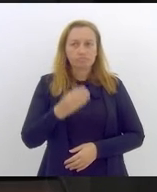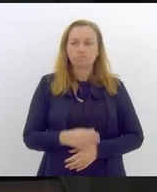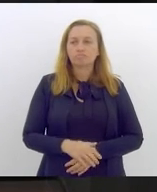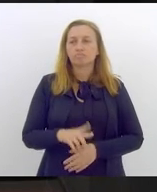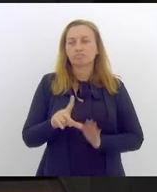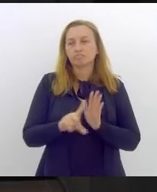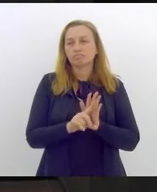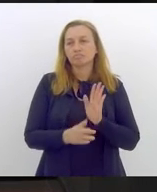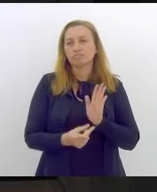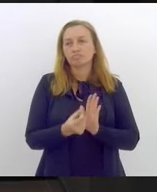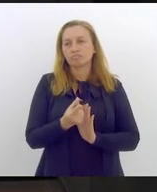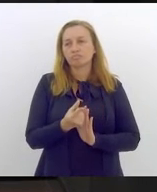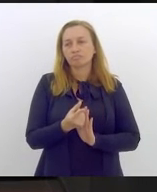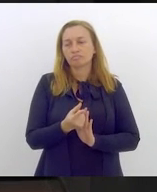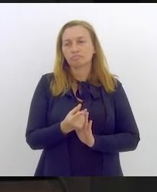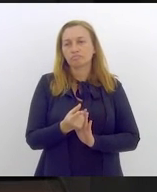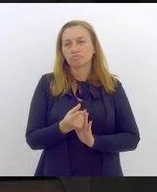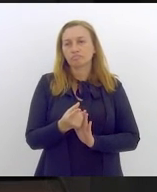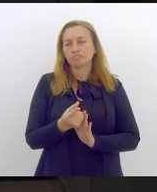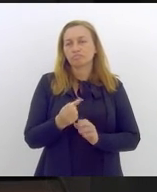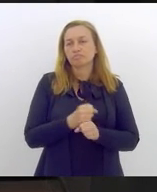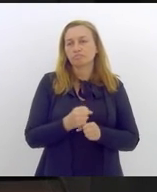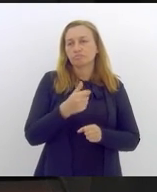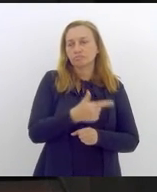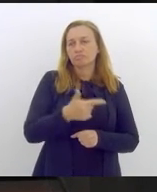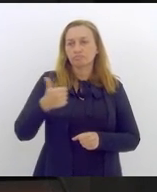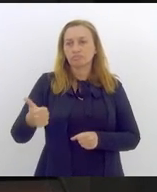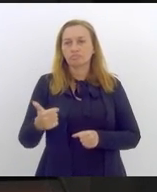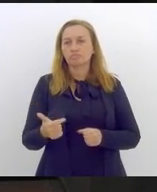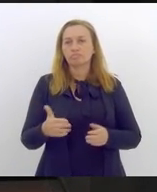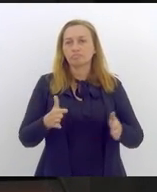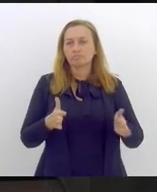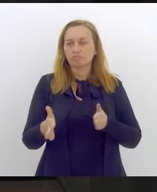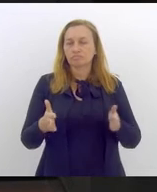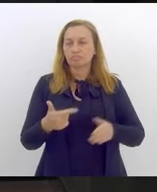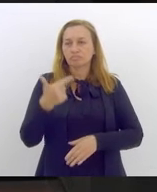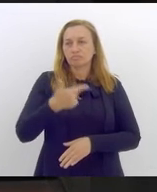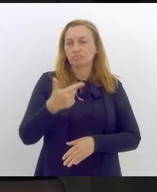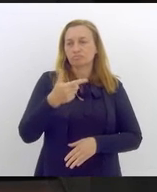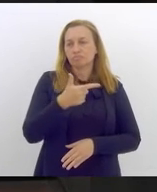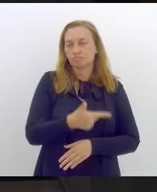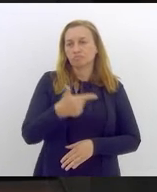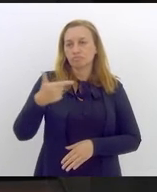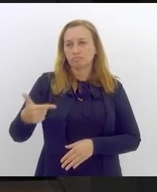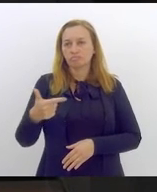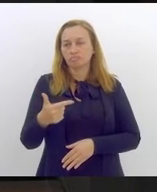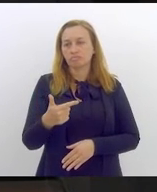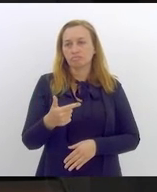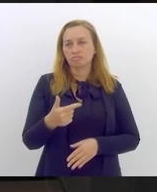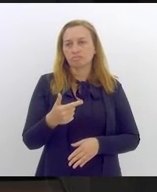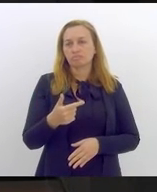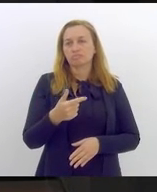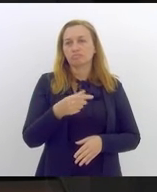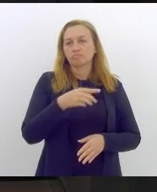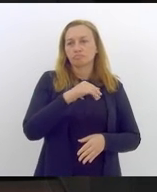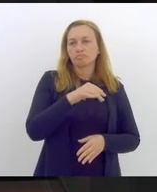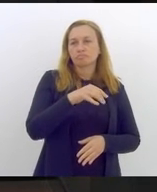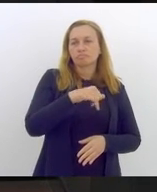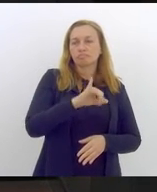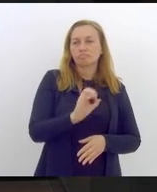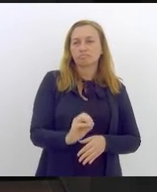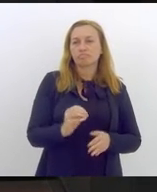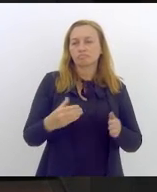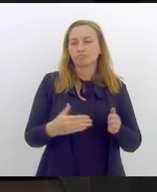na lua de 22 e no segundo quadro mestre de 22 é 13.75